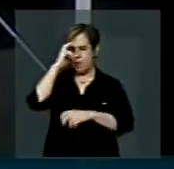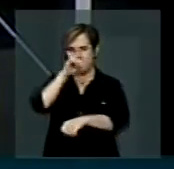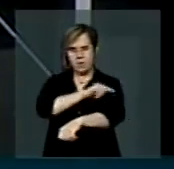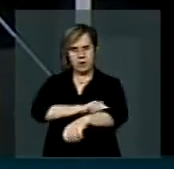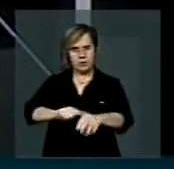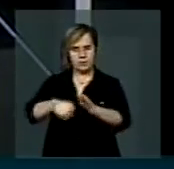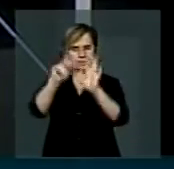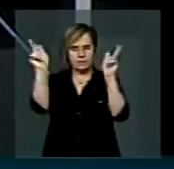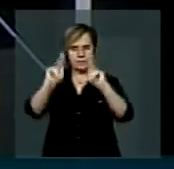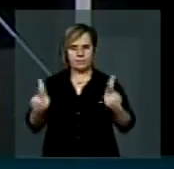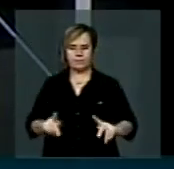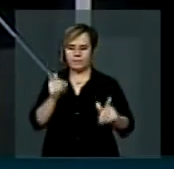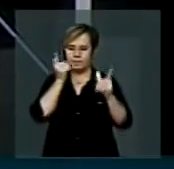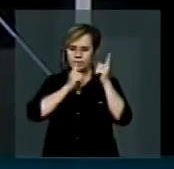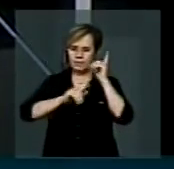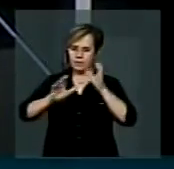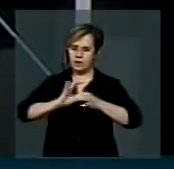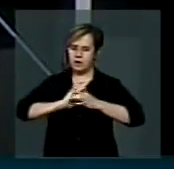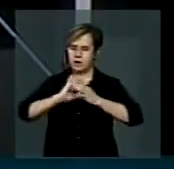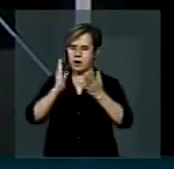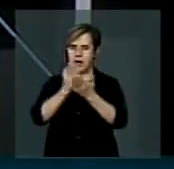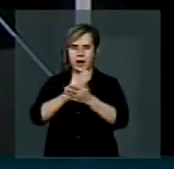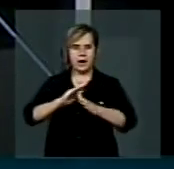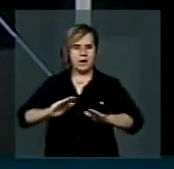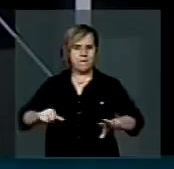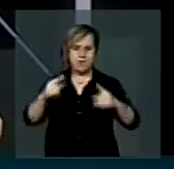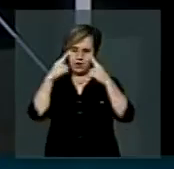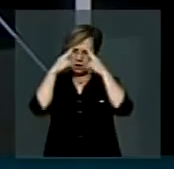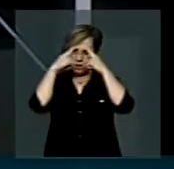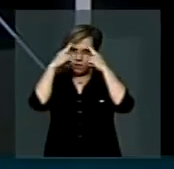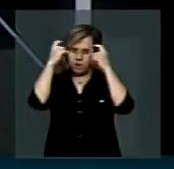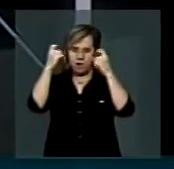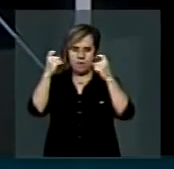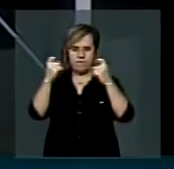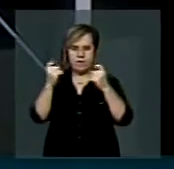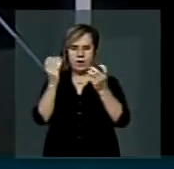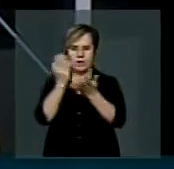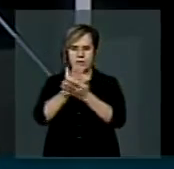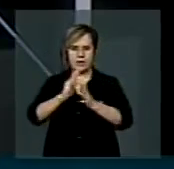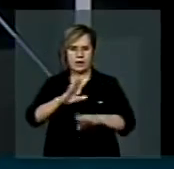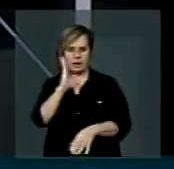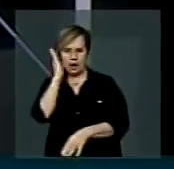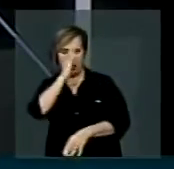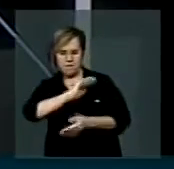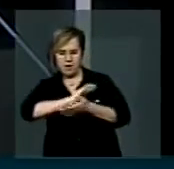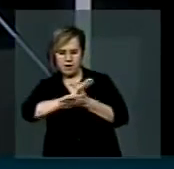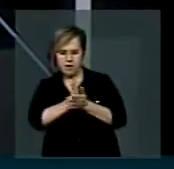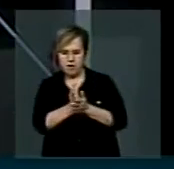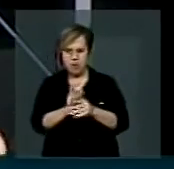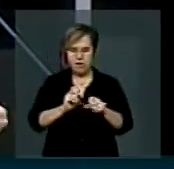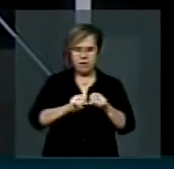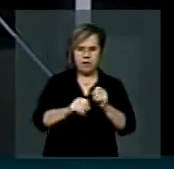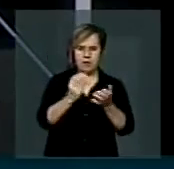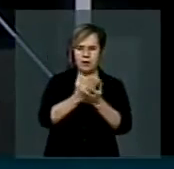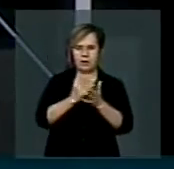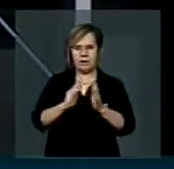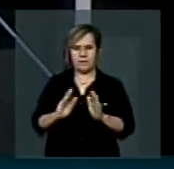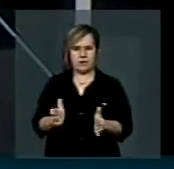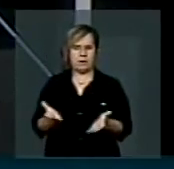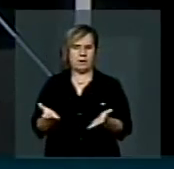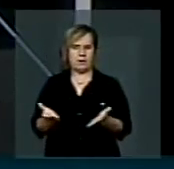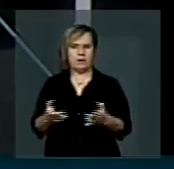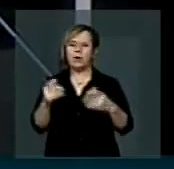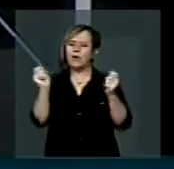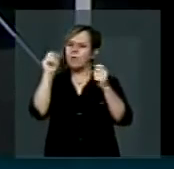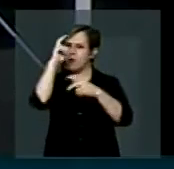que permita acabar de vez com a violência, a criminalidade e a impunidade. Uma cultura de